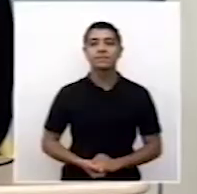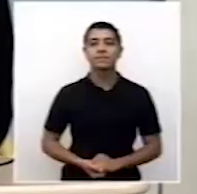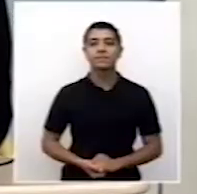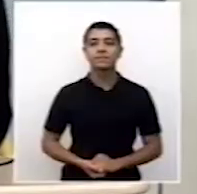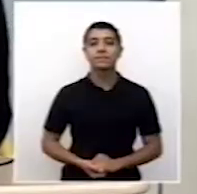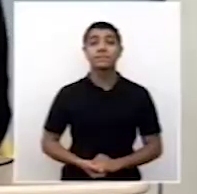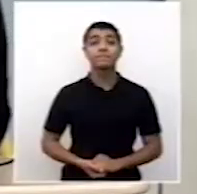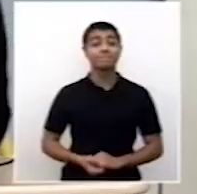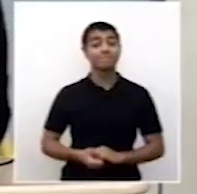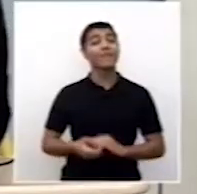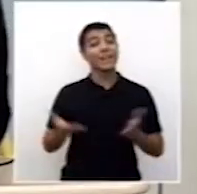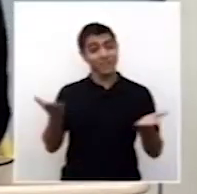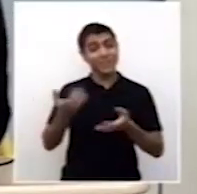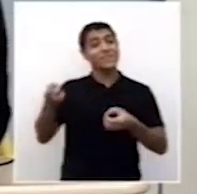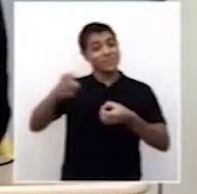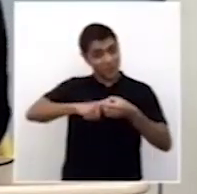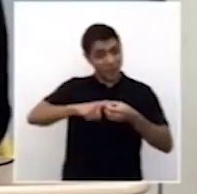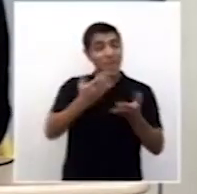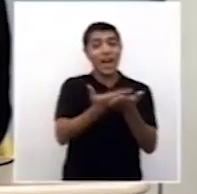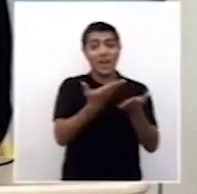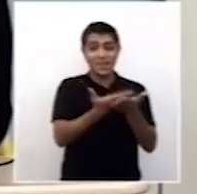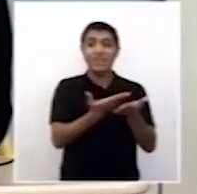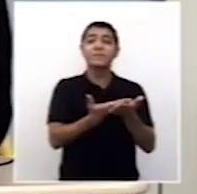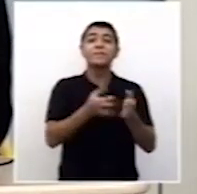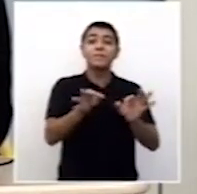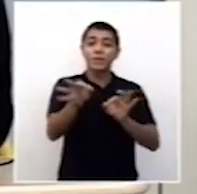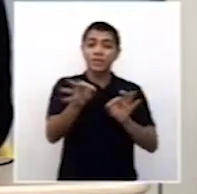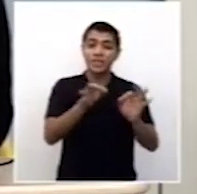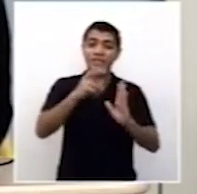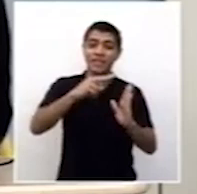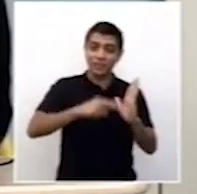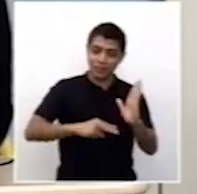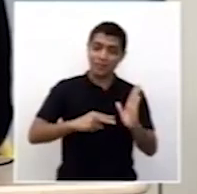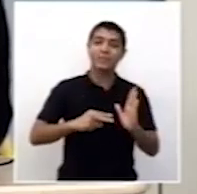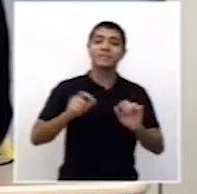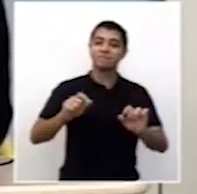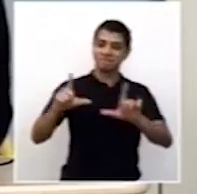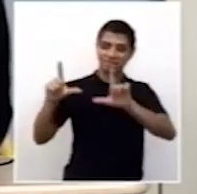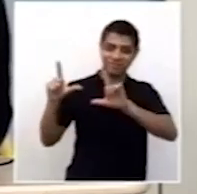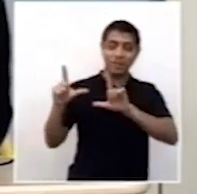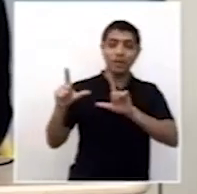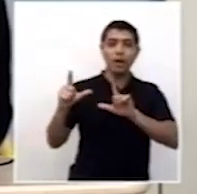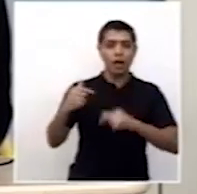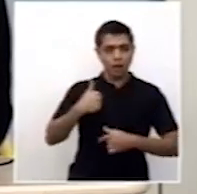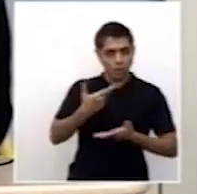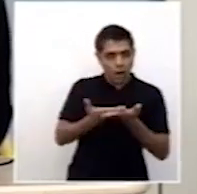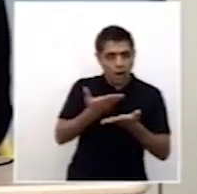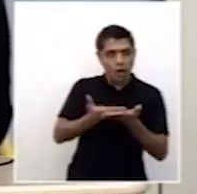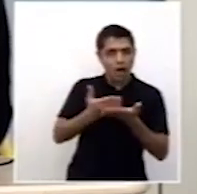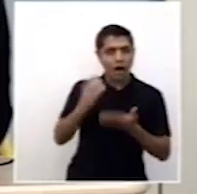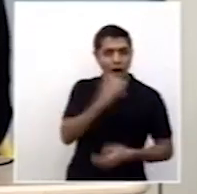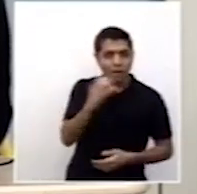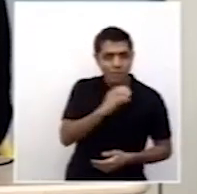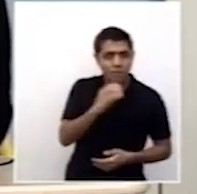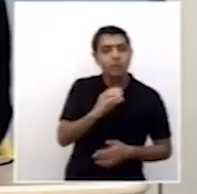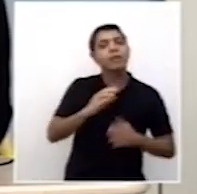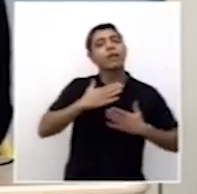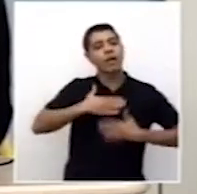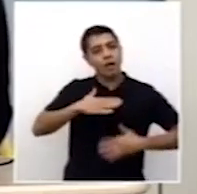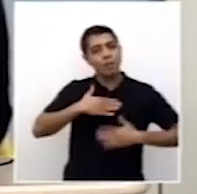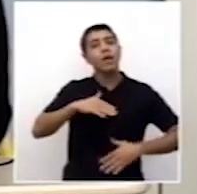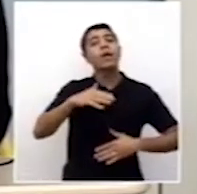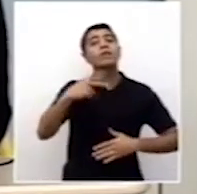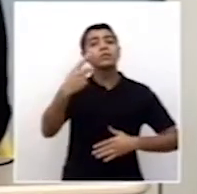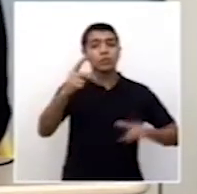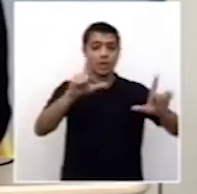Voltamos à nossa aula de Projeto Leitura. Se a aula estiver muito rápida, a minha sugestão é que você dê um print na tela e depois você